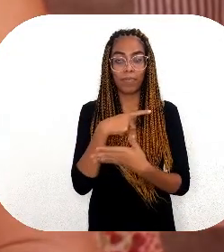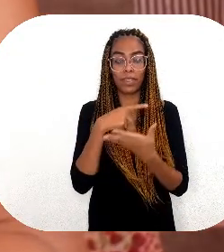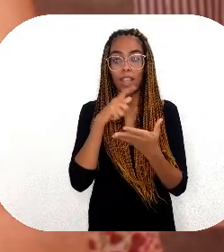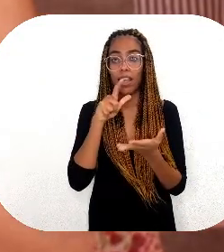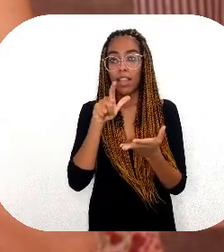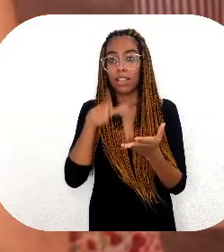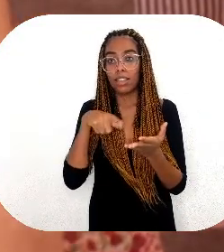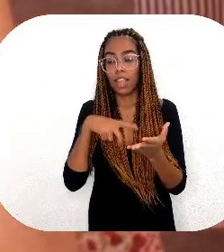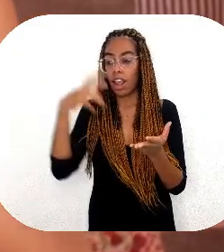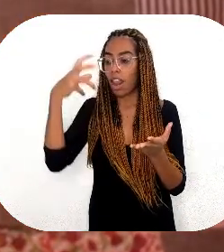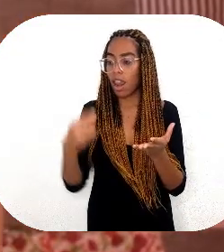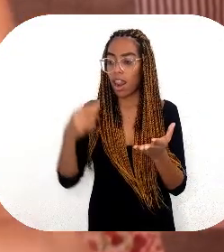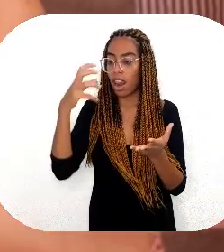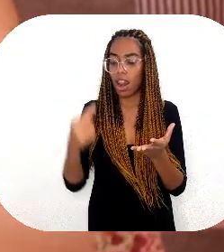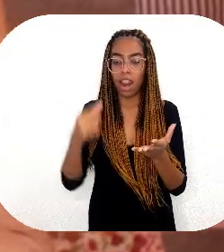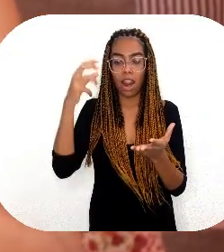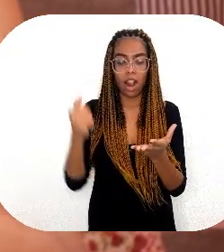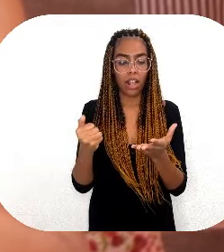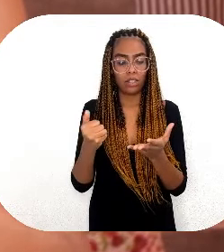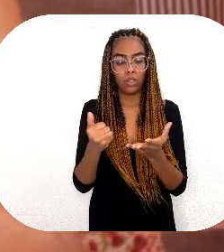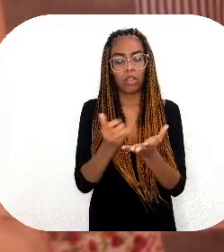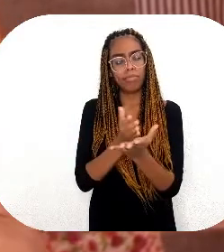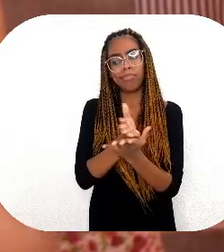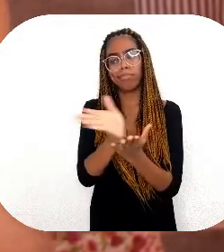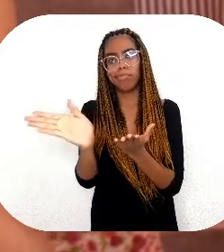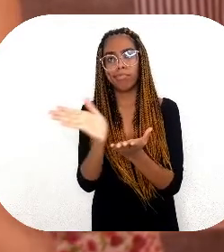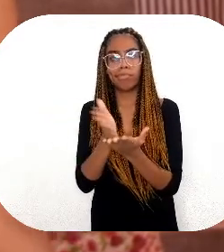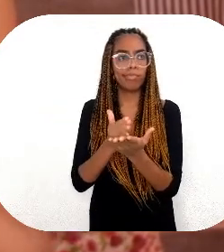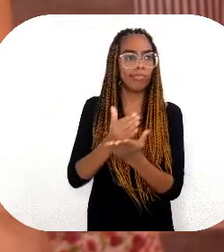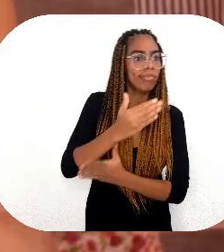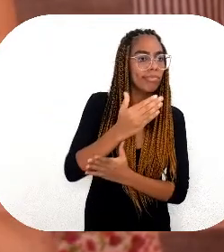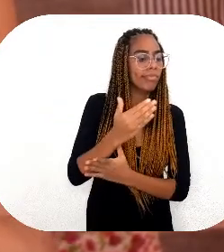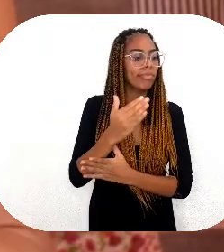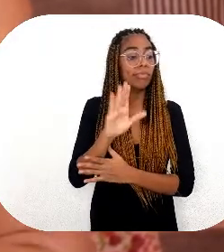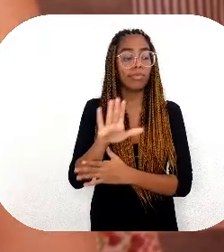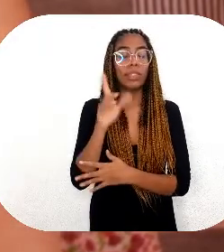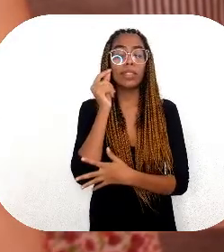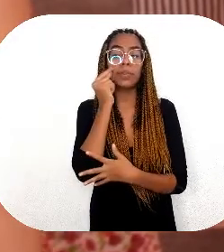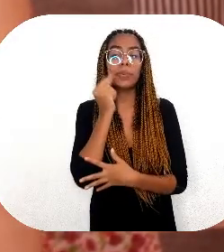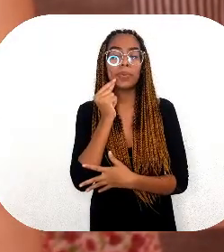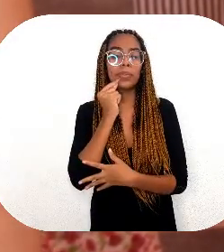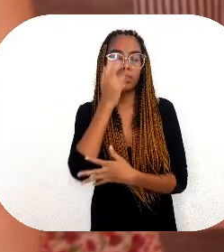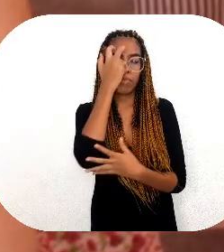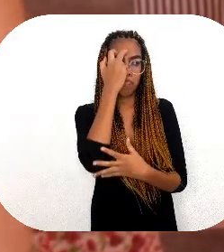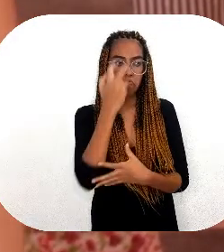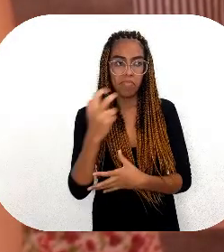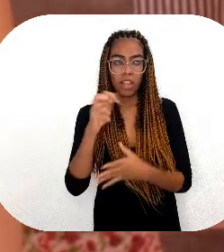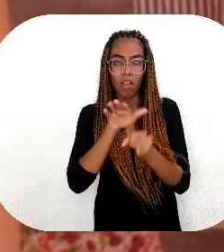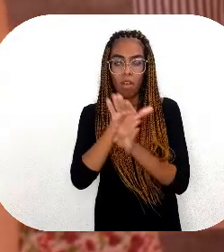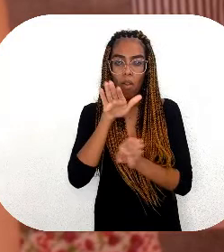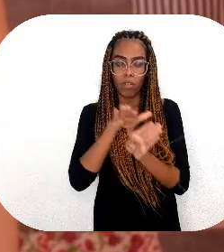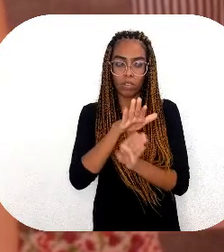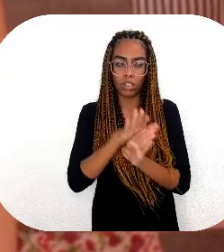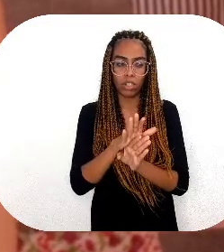gato ganhou muito, muito leite. E eles resolveram dividir o leite, mas era leite demais. O